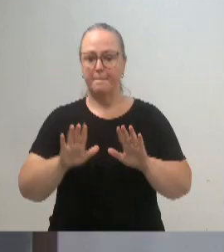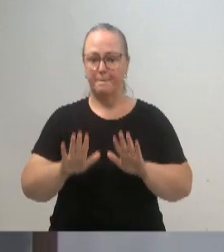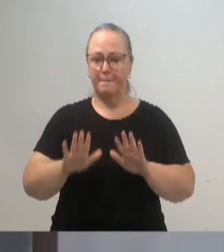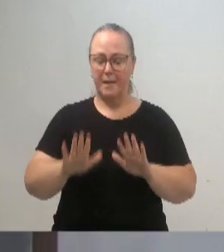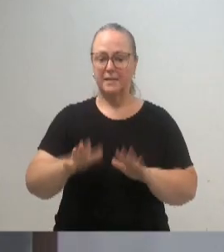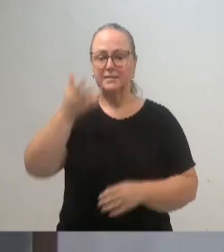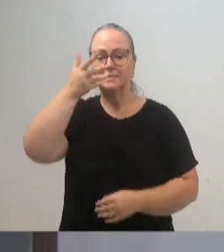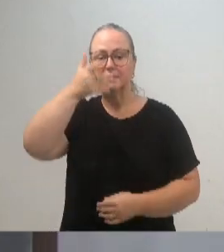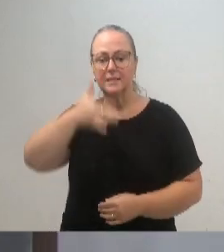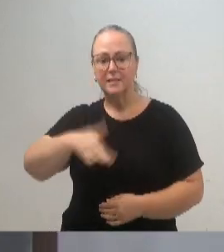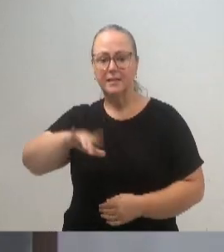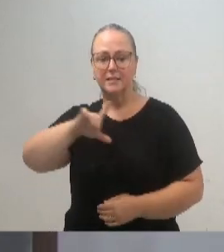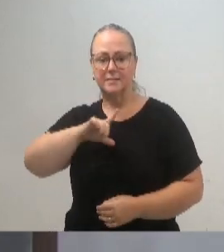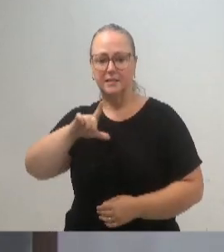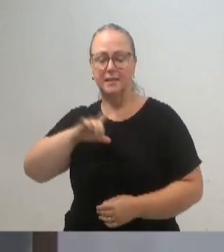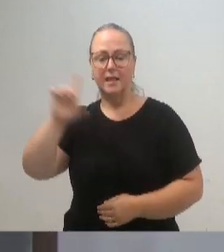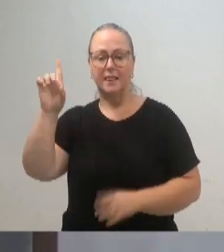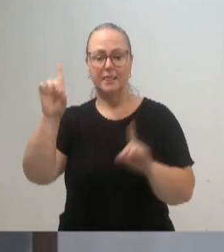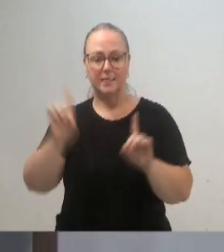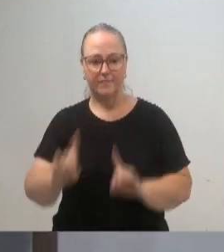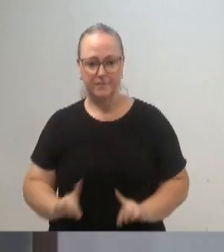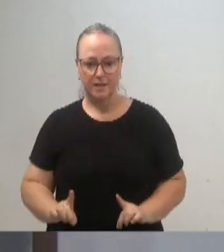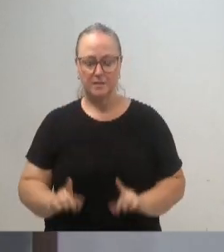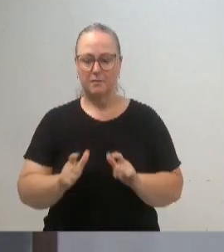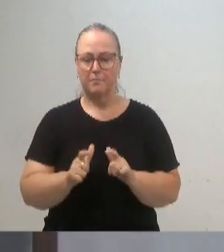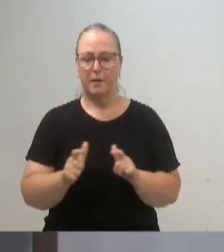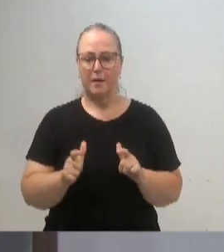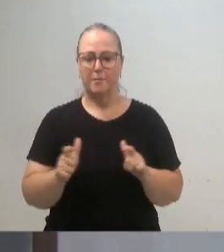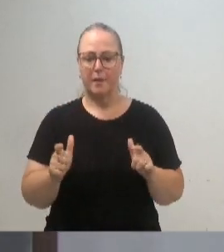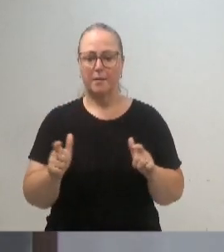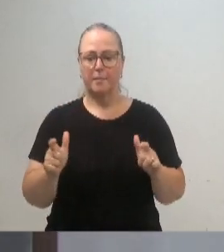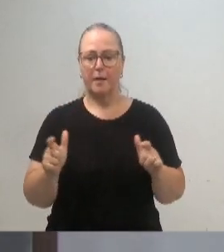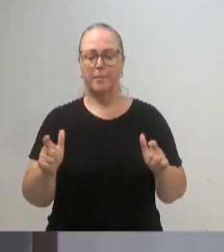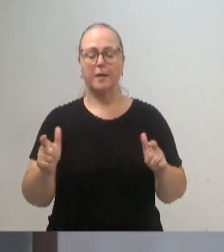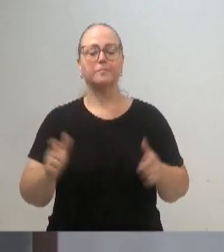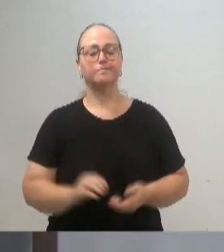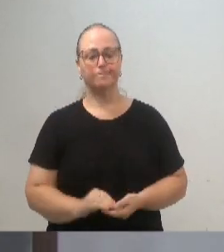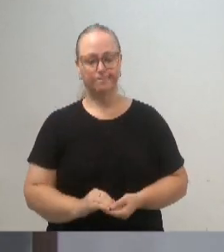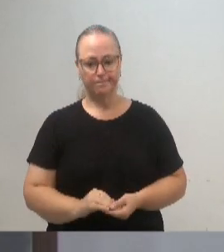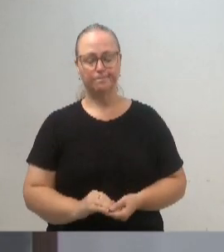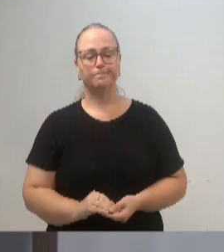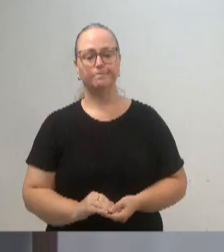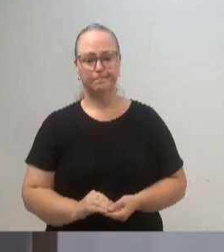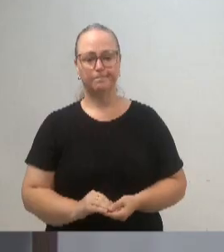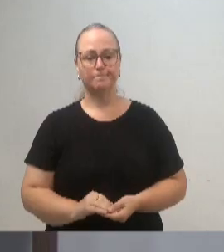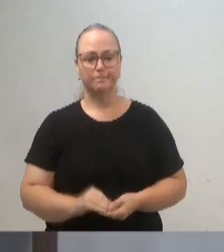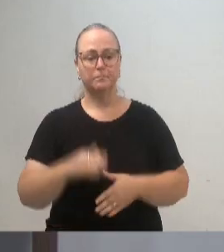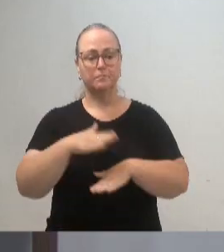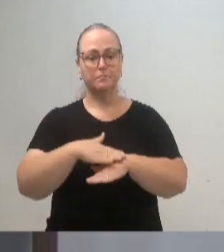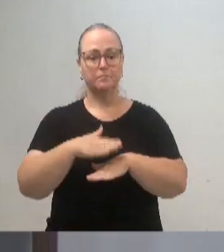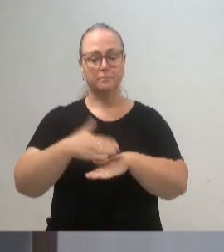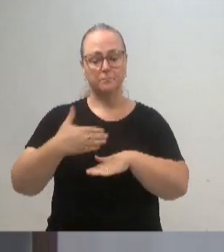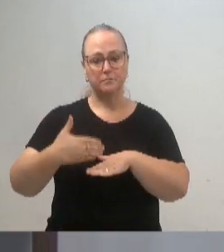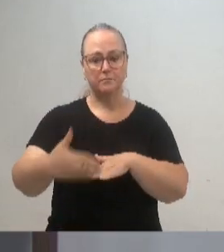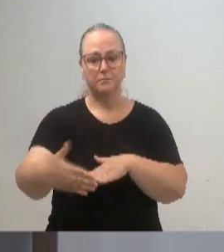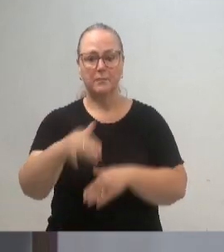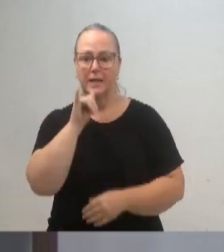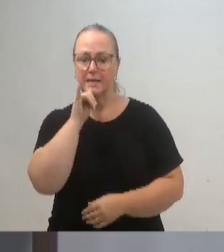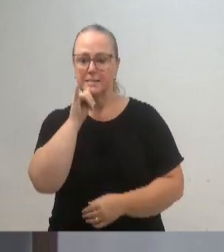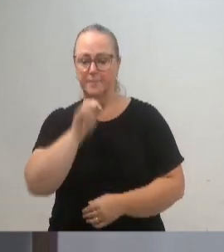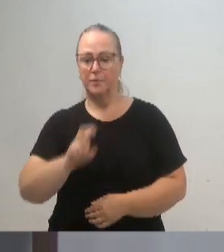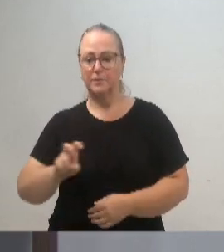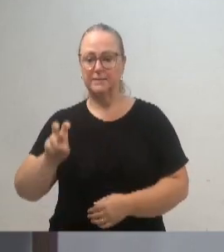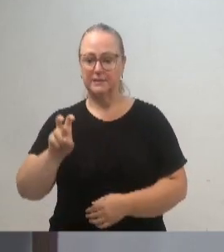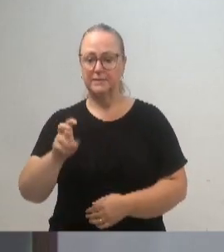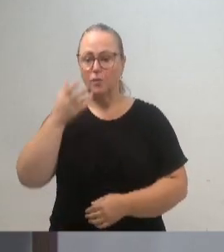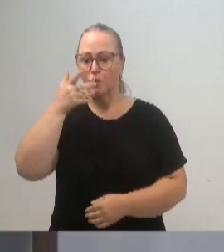crianças com alguma deficiência só aumenta, dia após dia. Estávamos conversando antes que daqui a um tempo, de 5 crianças, pelo